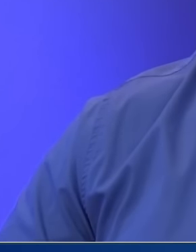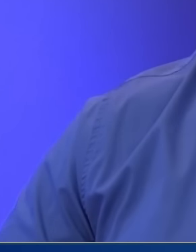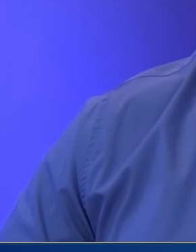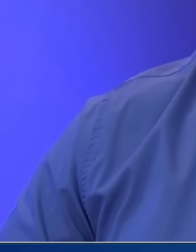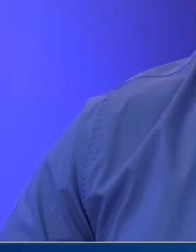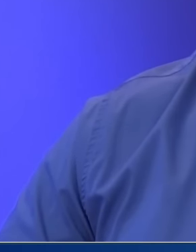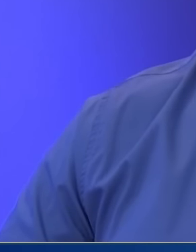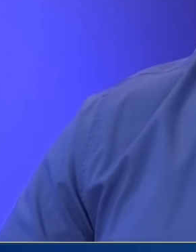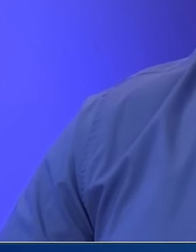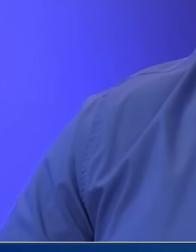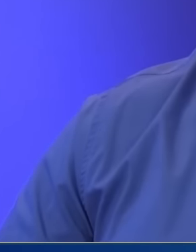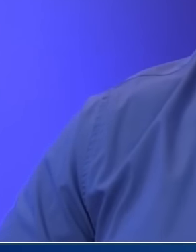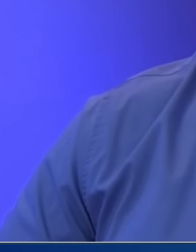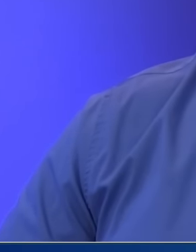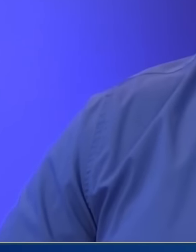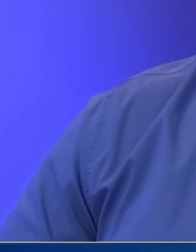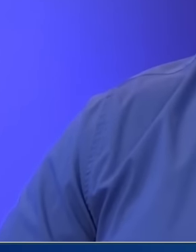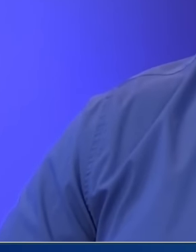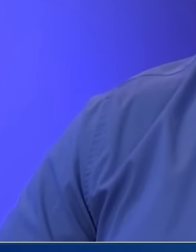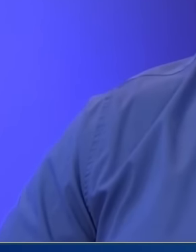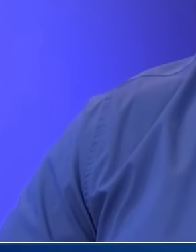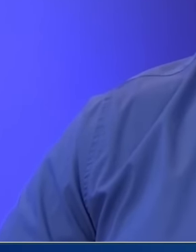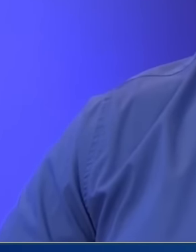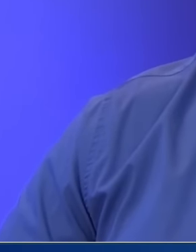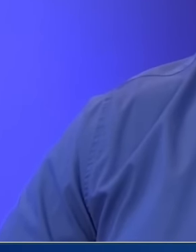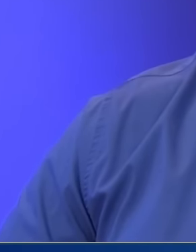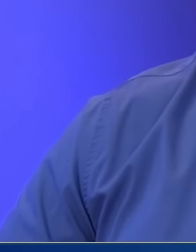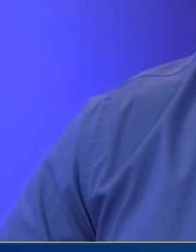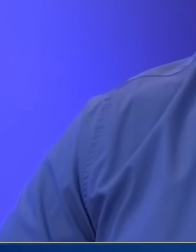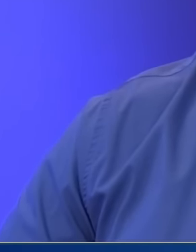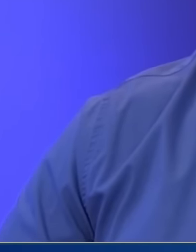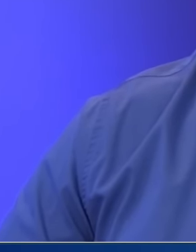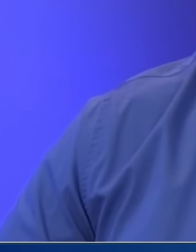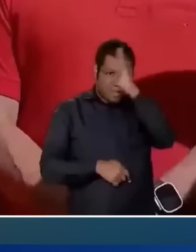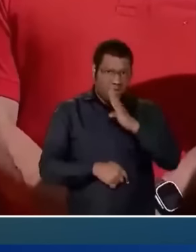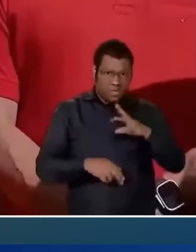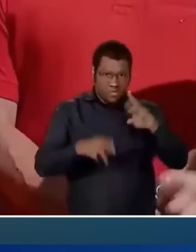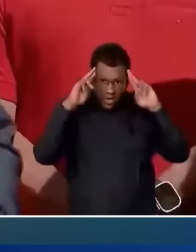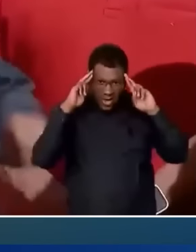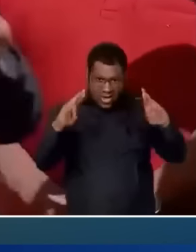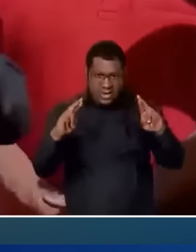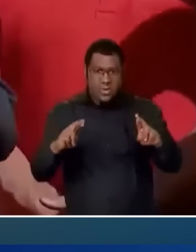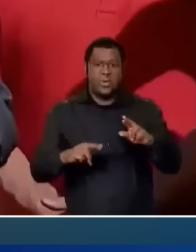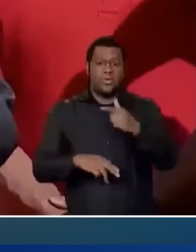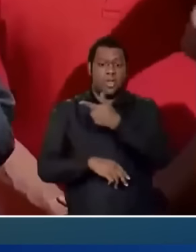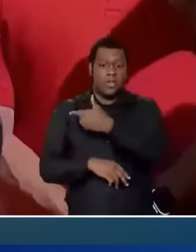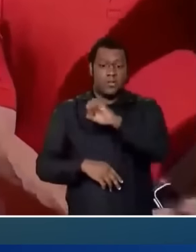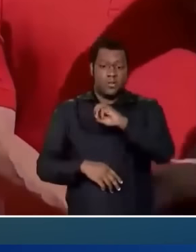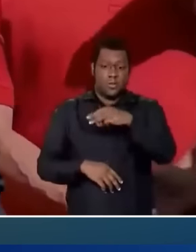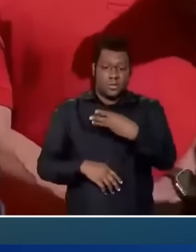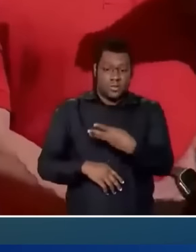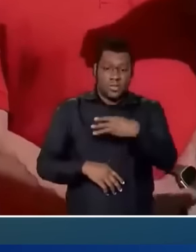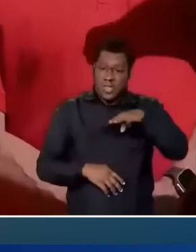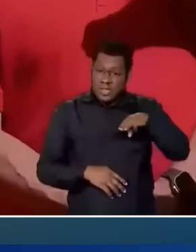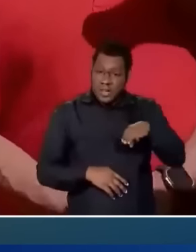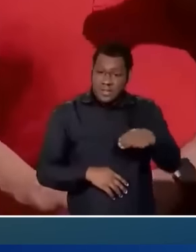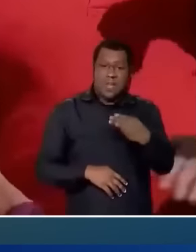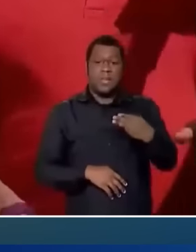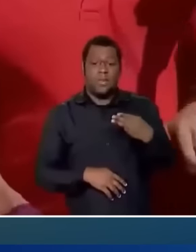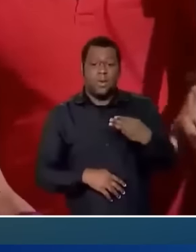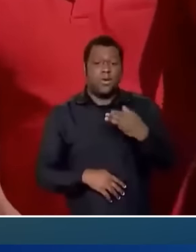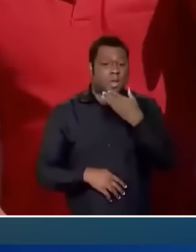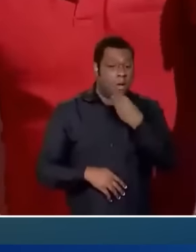ao dogma religioso, que remete a estruturas de pautas morais e que transcendem a questão da seara